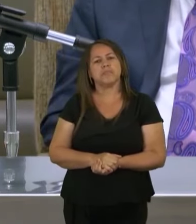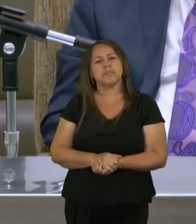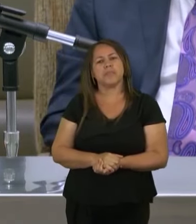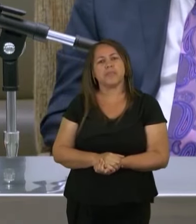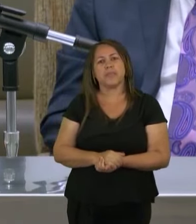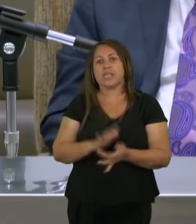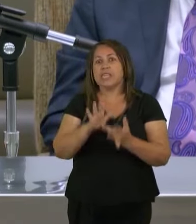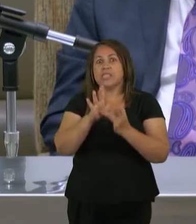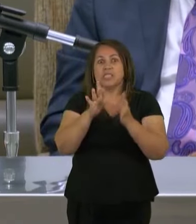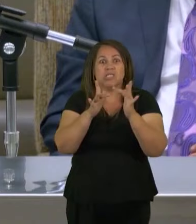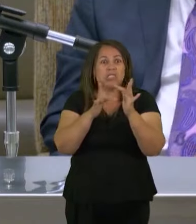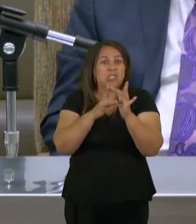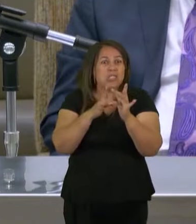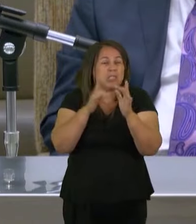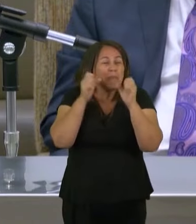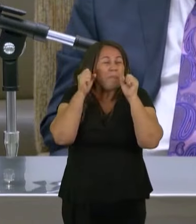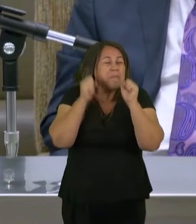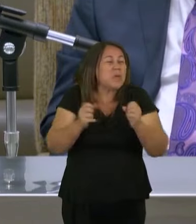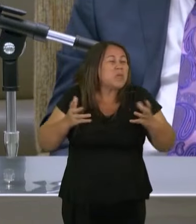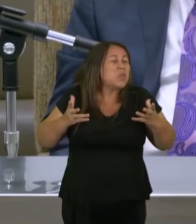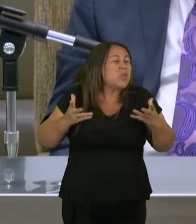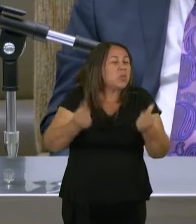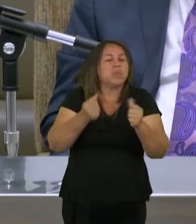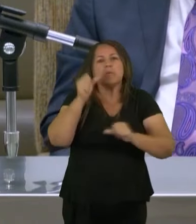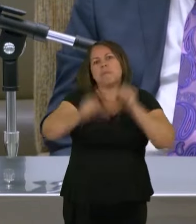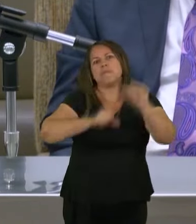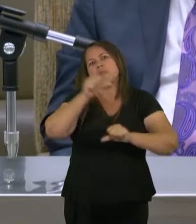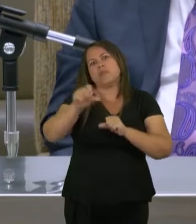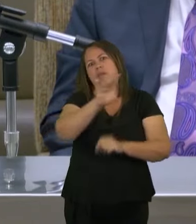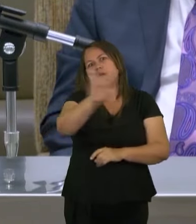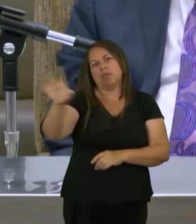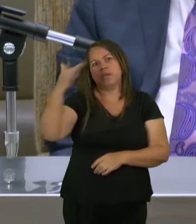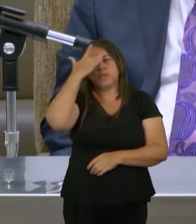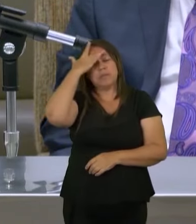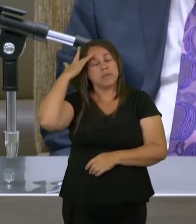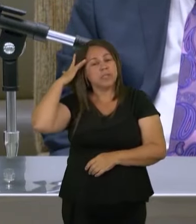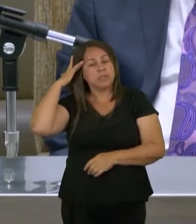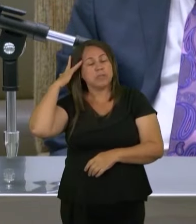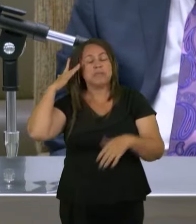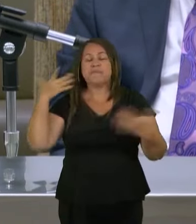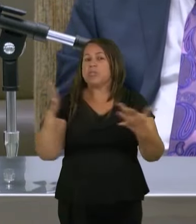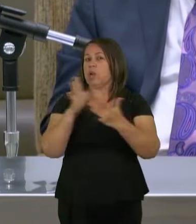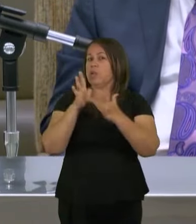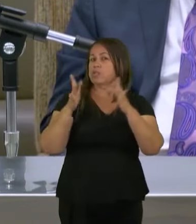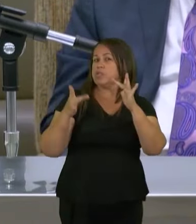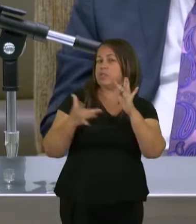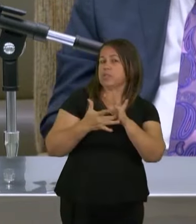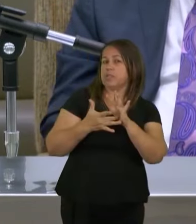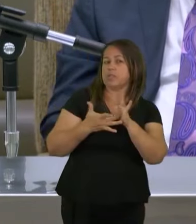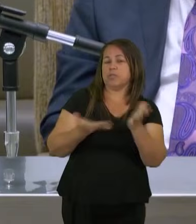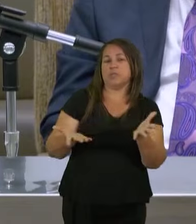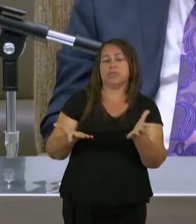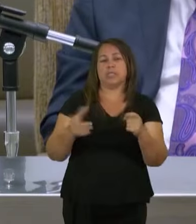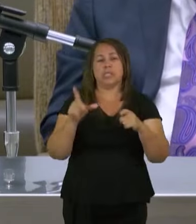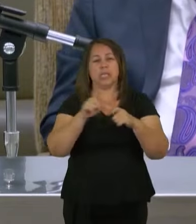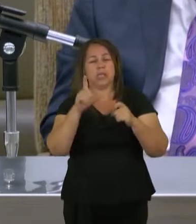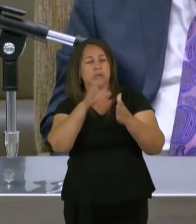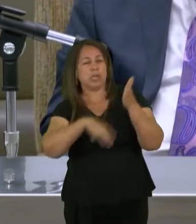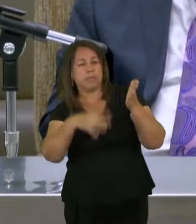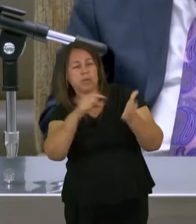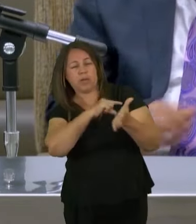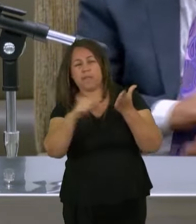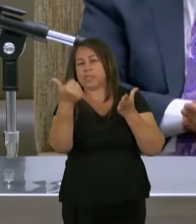Jesus tem todo o poder para mudar a vida do homem. O próprio Jesus em Lucas capítulo 4,